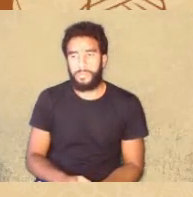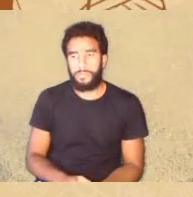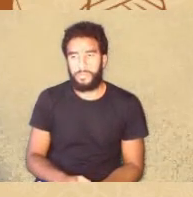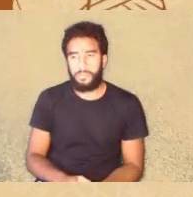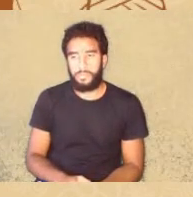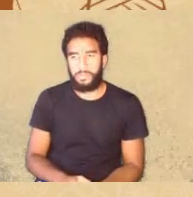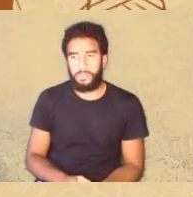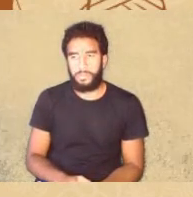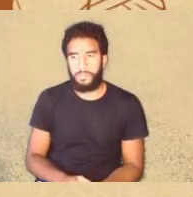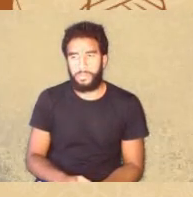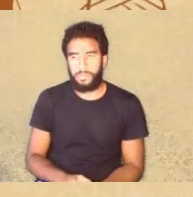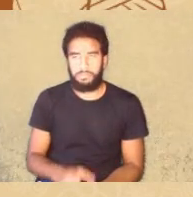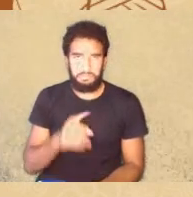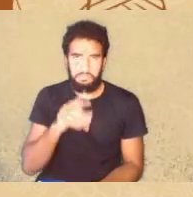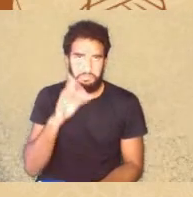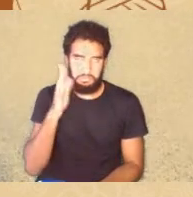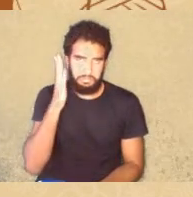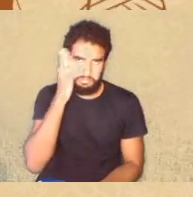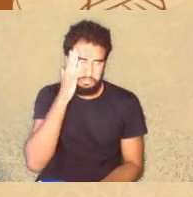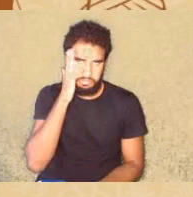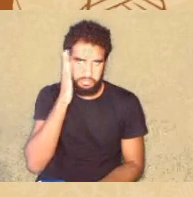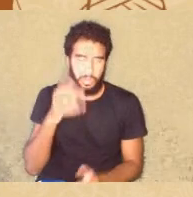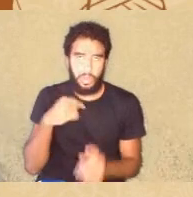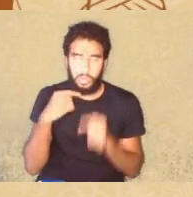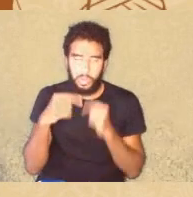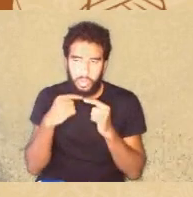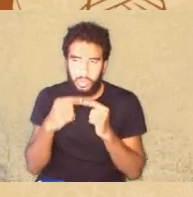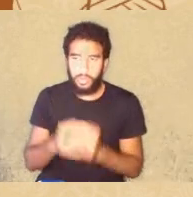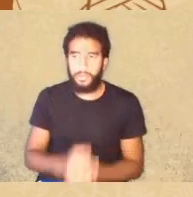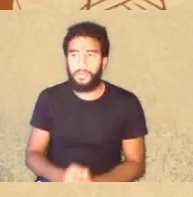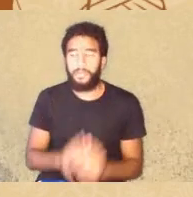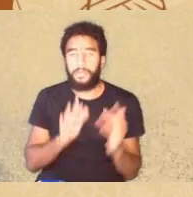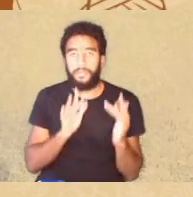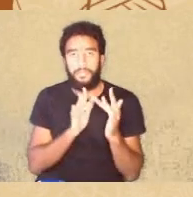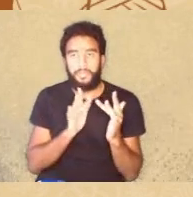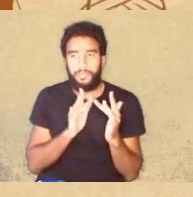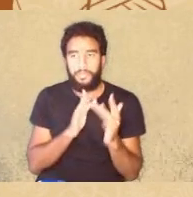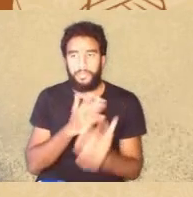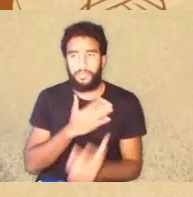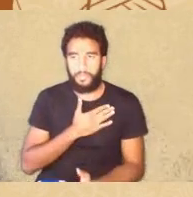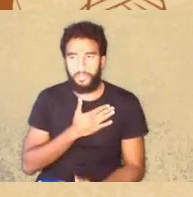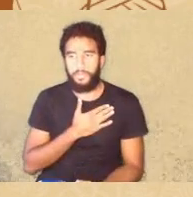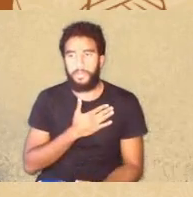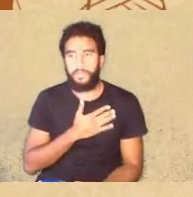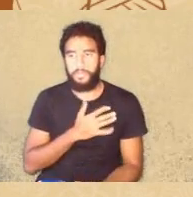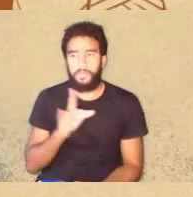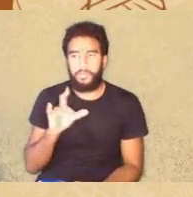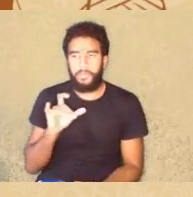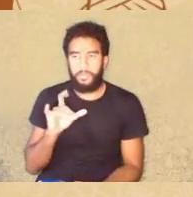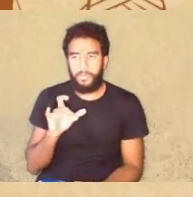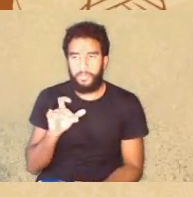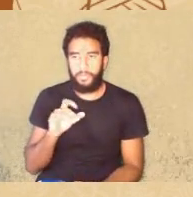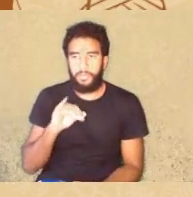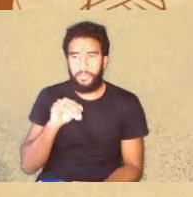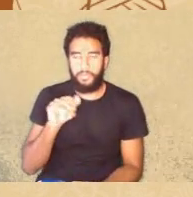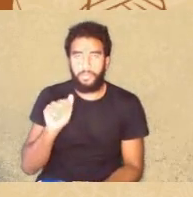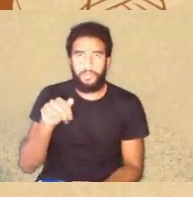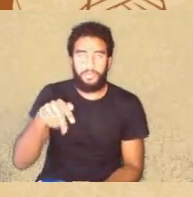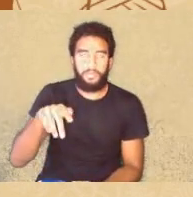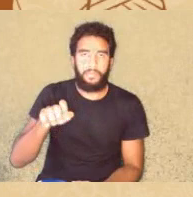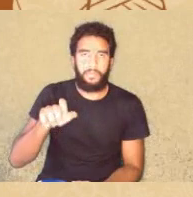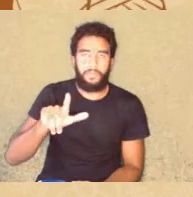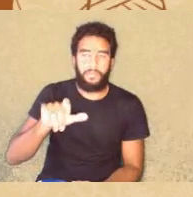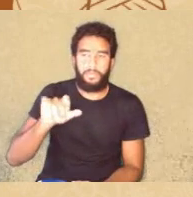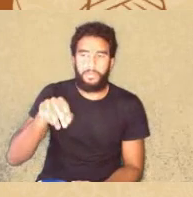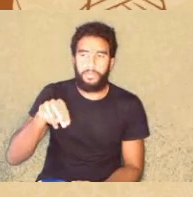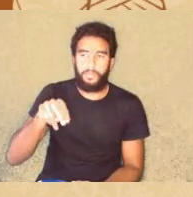Para falar com você. Você quer contar um pouco mais? Não, vocês que sabem, qualquer dúvida. Ó, meu contato pelo Instagram, Insta da Jaqueline. Meu